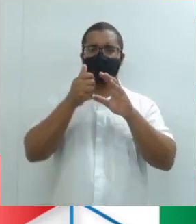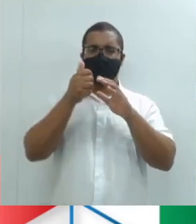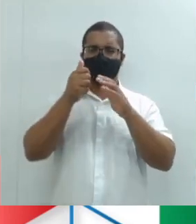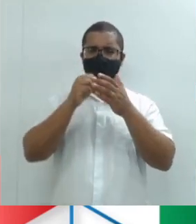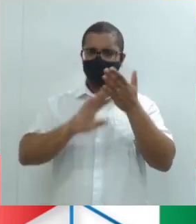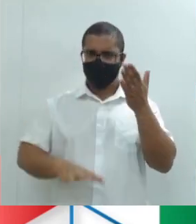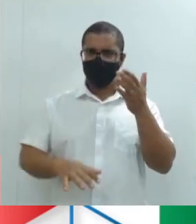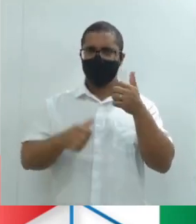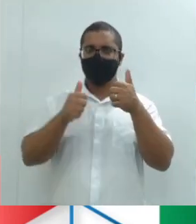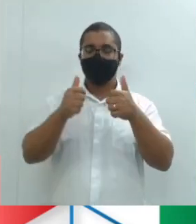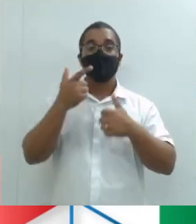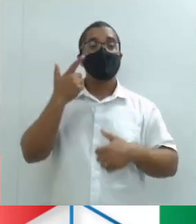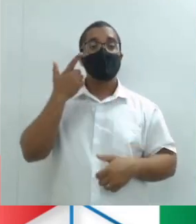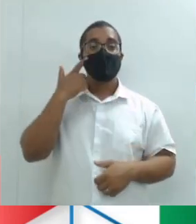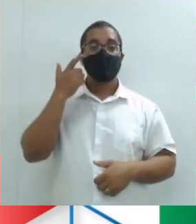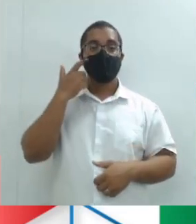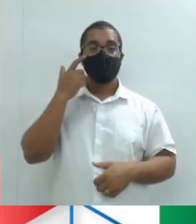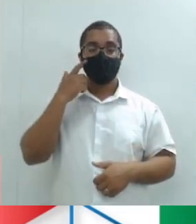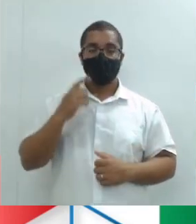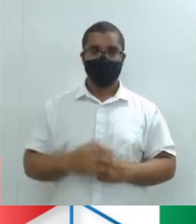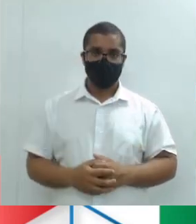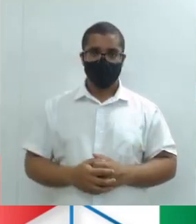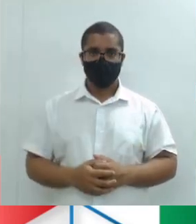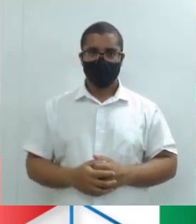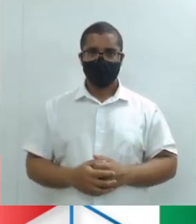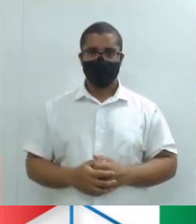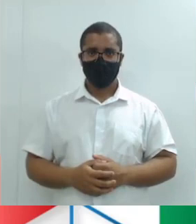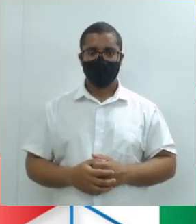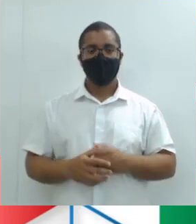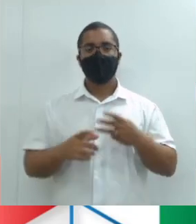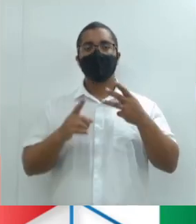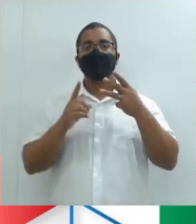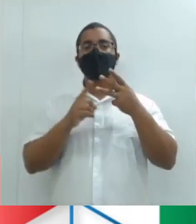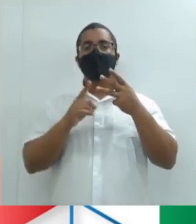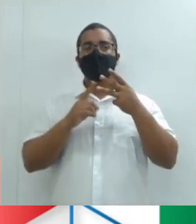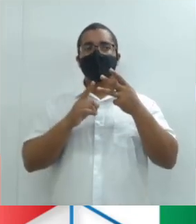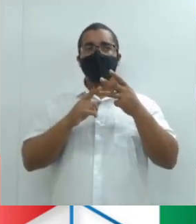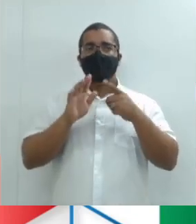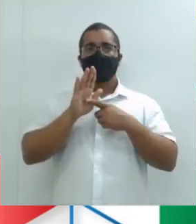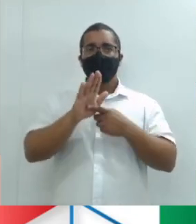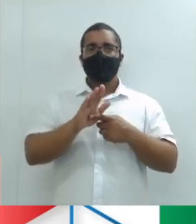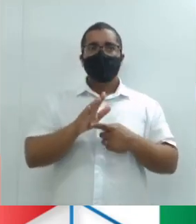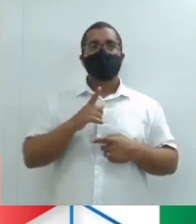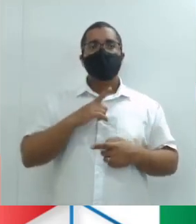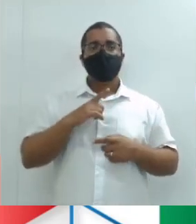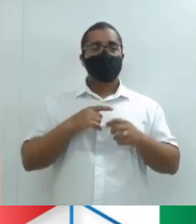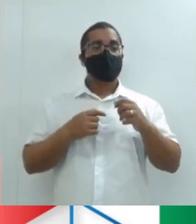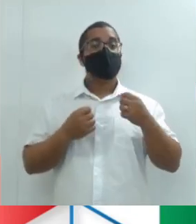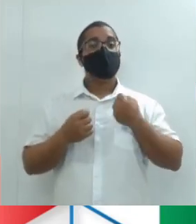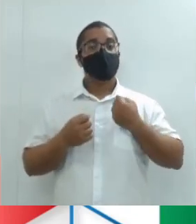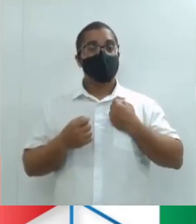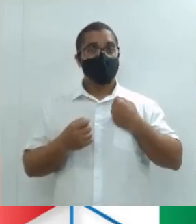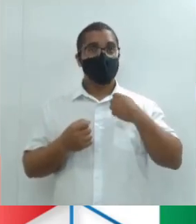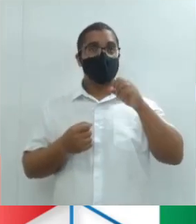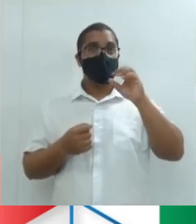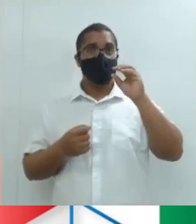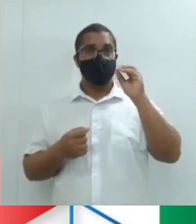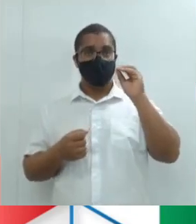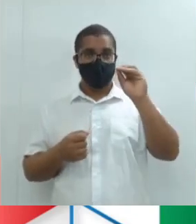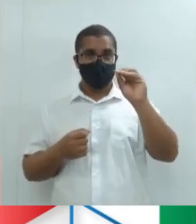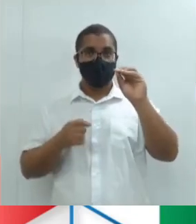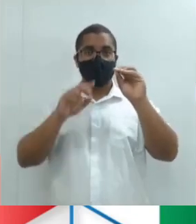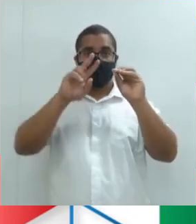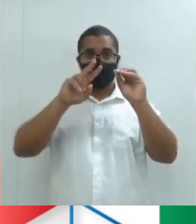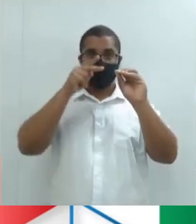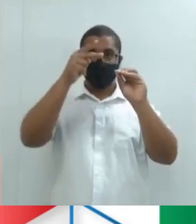muita coisa aí pela frente chegar em radiciação. Terceira propriedade fala um número elevado a um expoente e depois